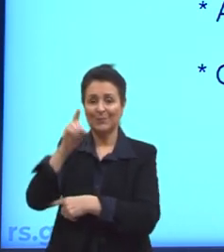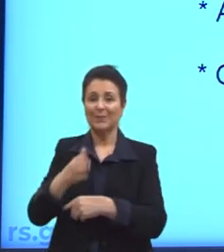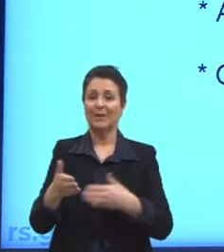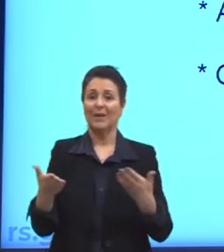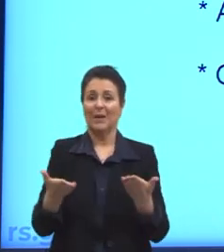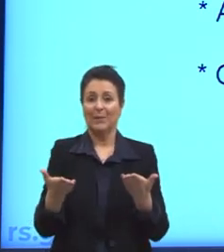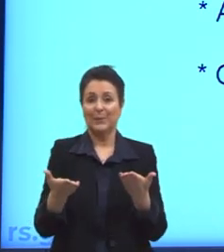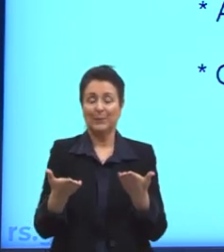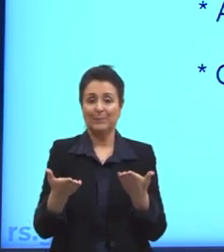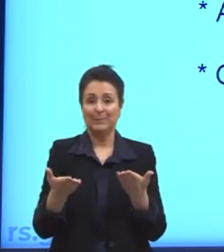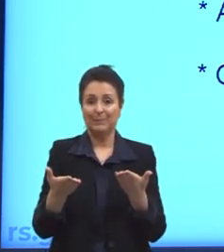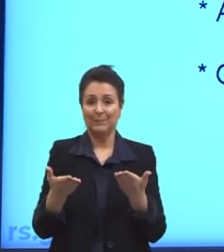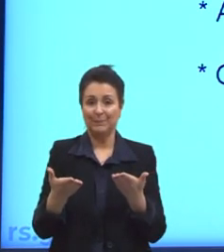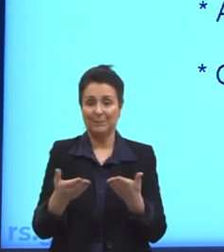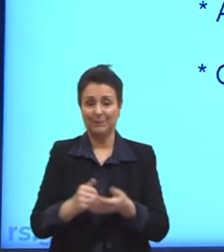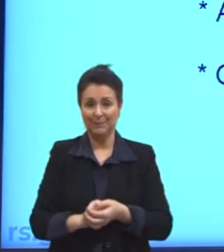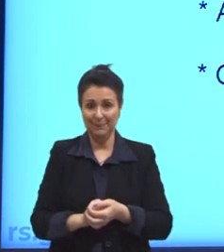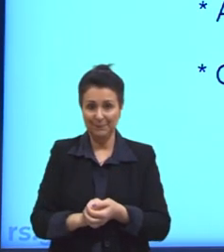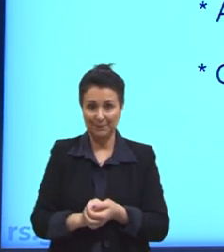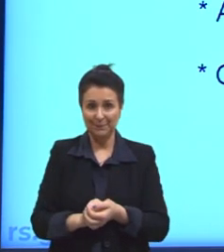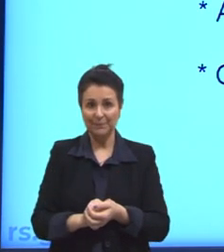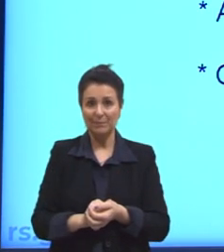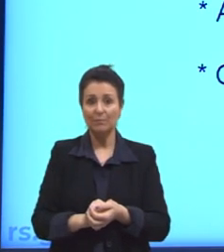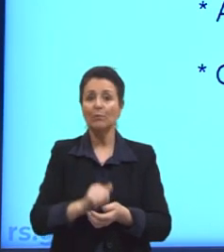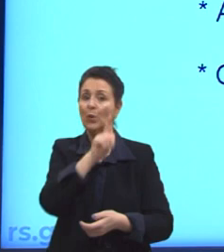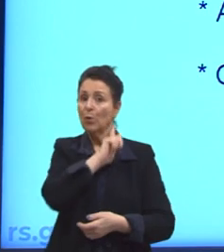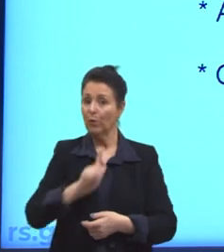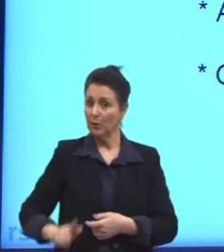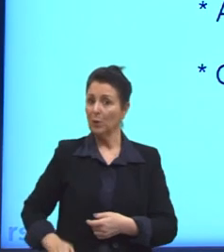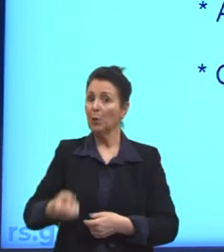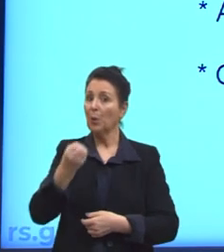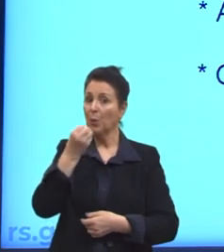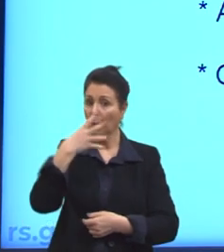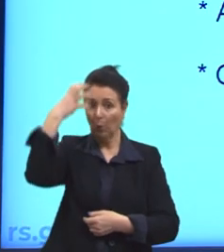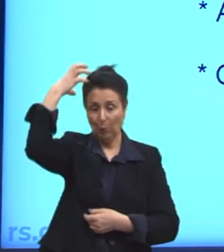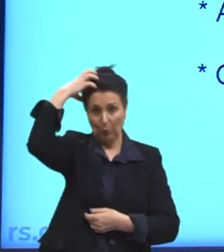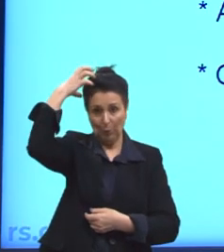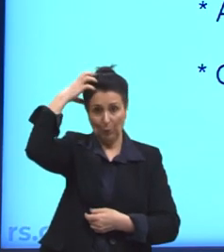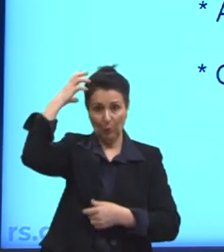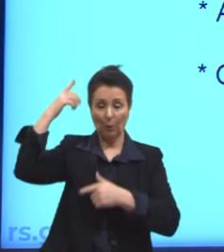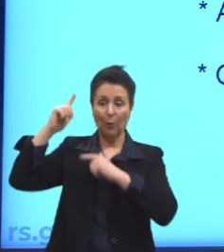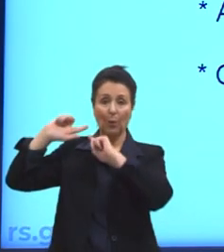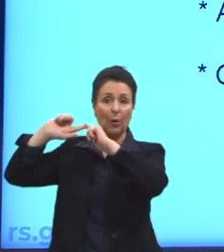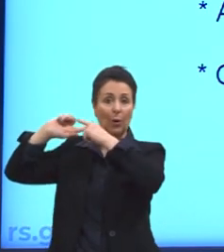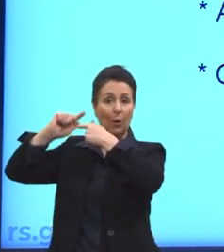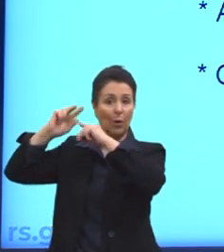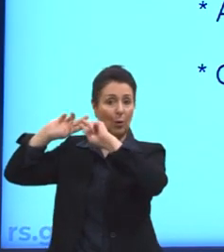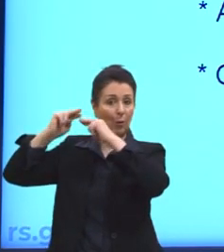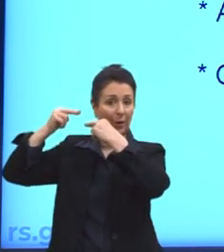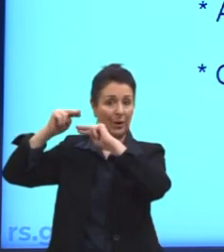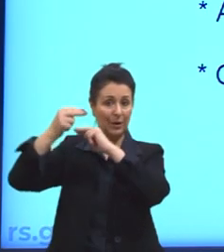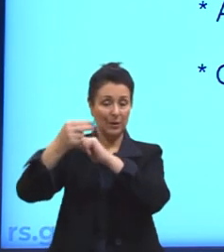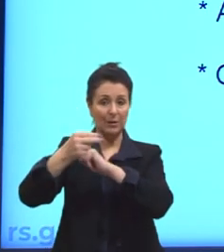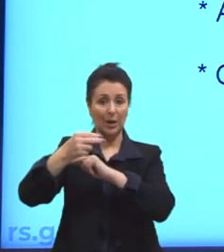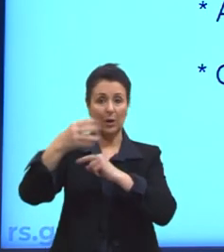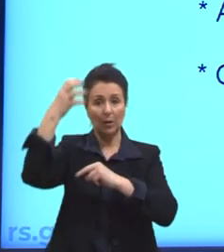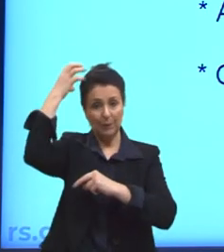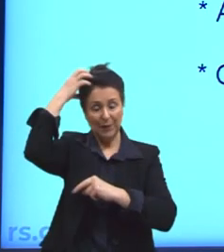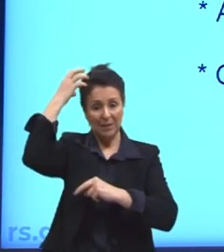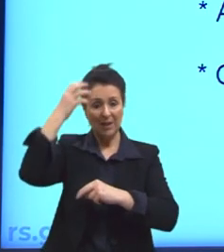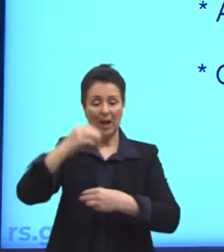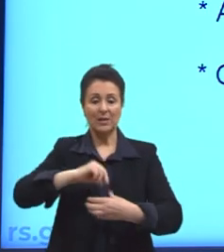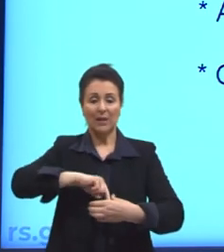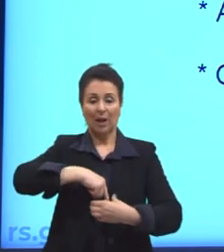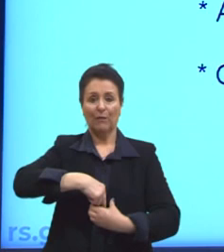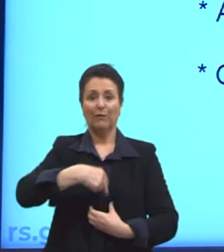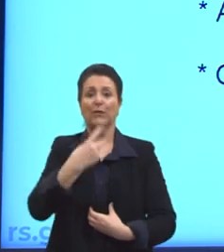a turma assim né esse é o bom governo romano é uma herança do Governo dos Romanos essas virtudes